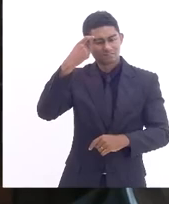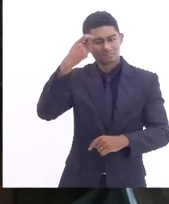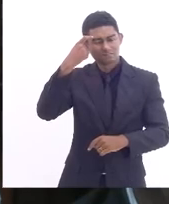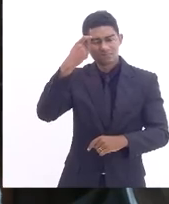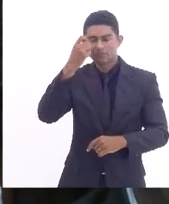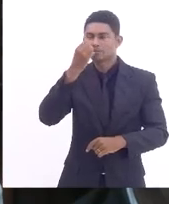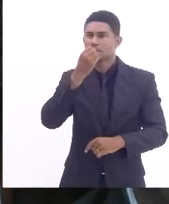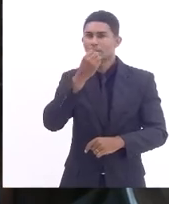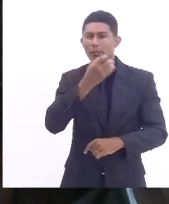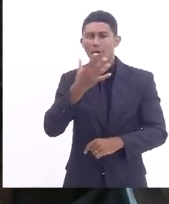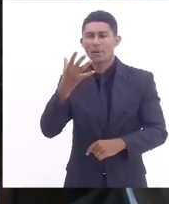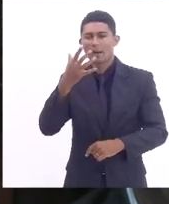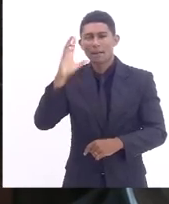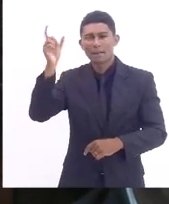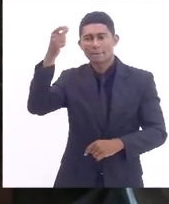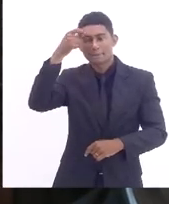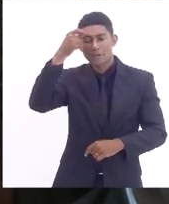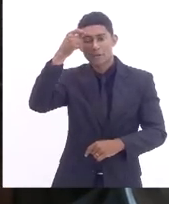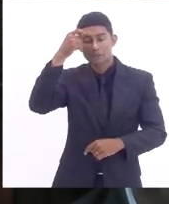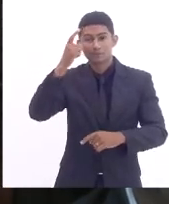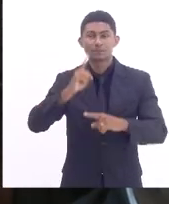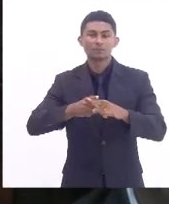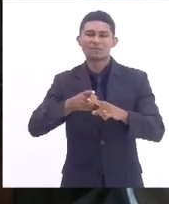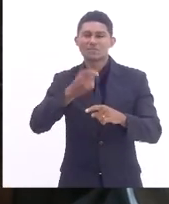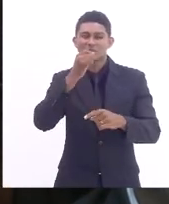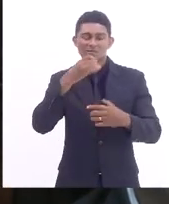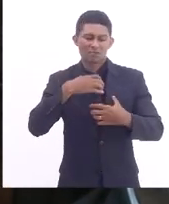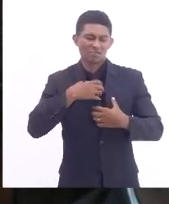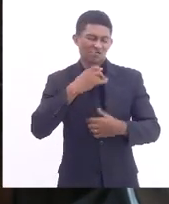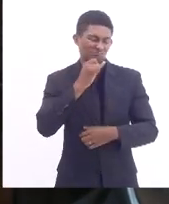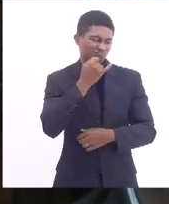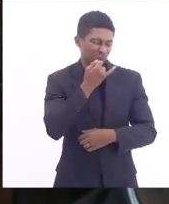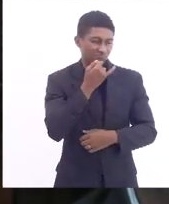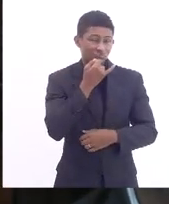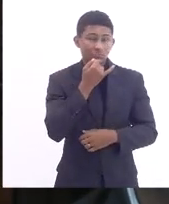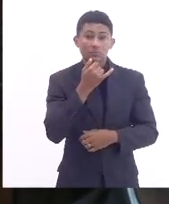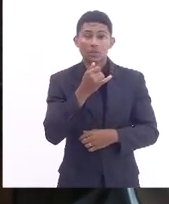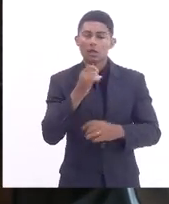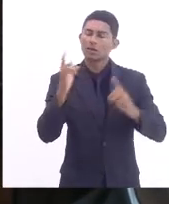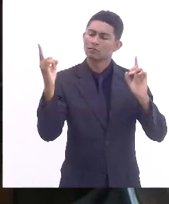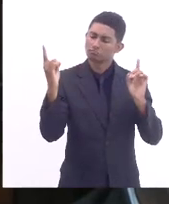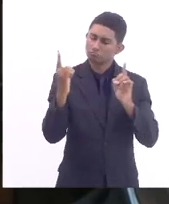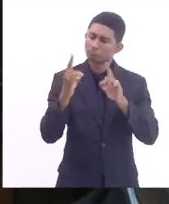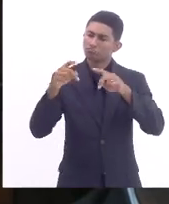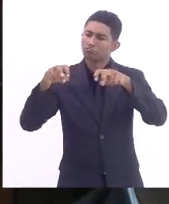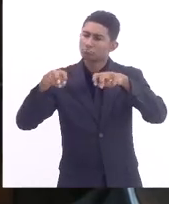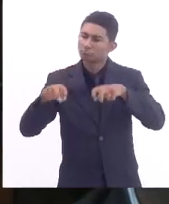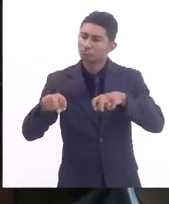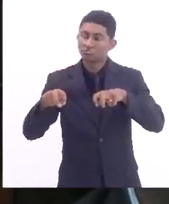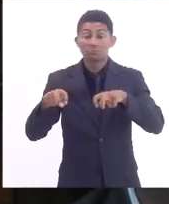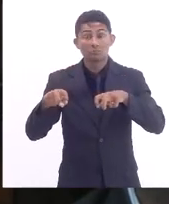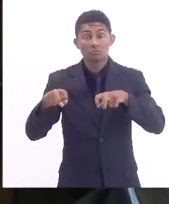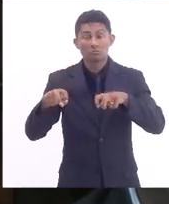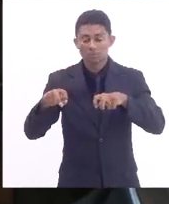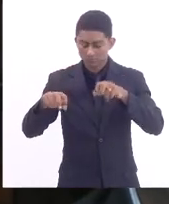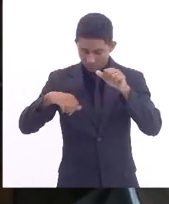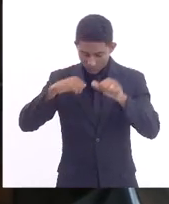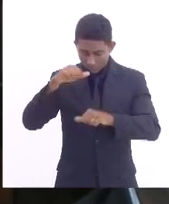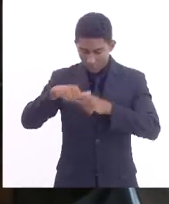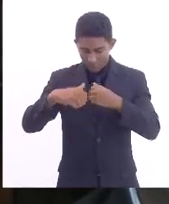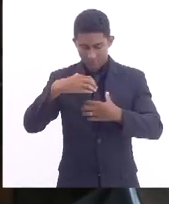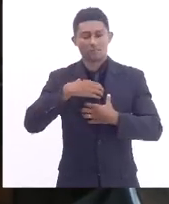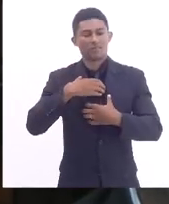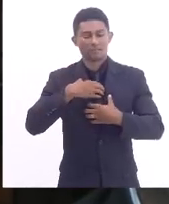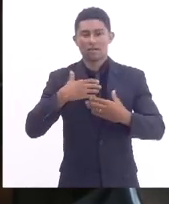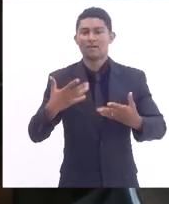agradável o Sirlei era um cara que tu tá chateado com alguma coisa sempre aconselha e três minutos já sai Alegre então é